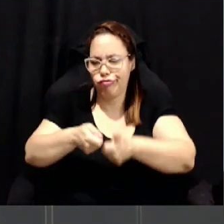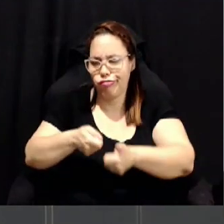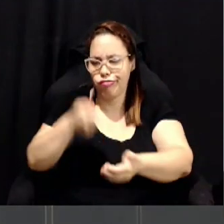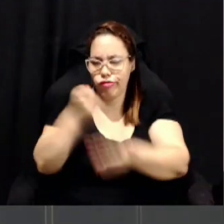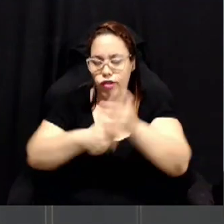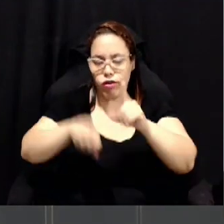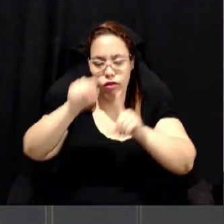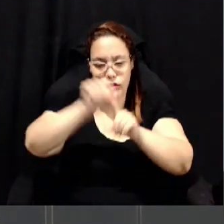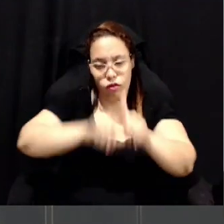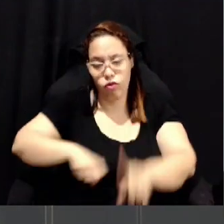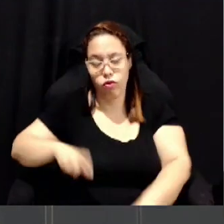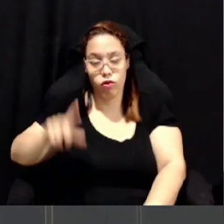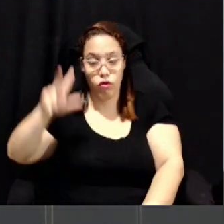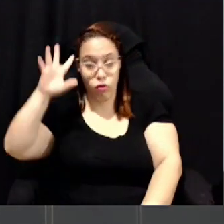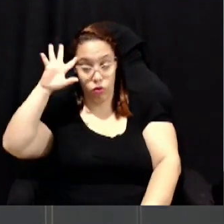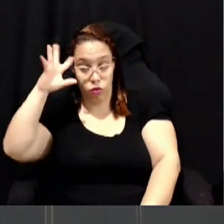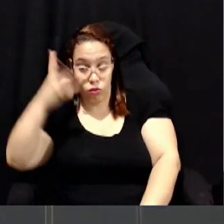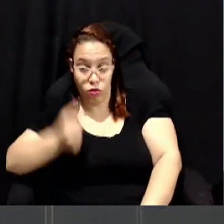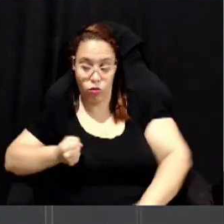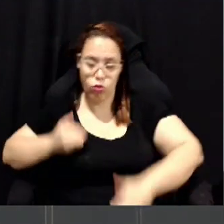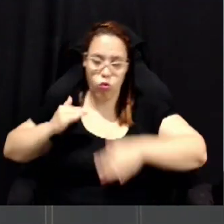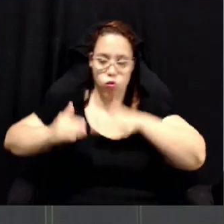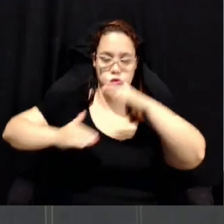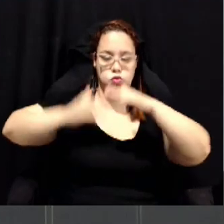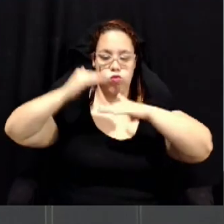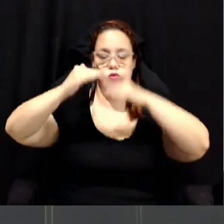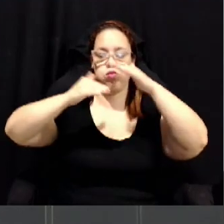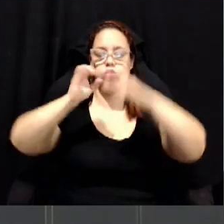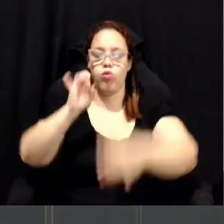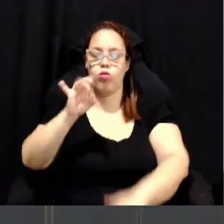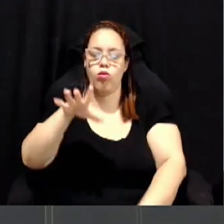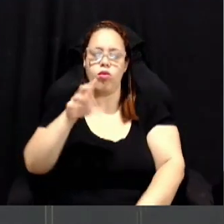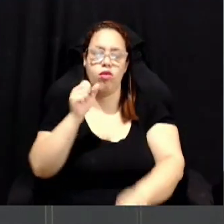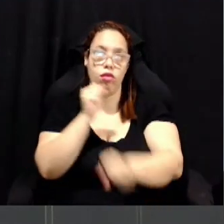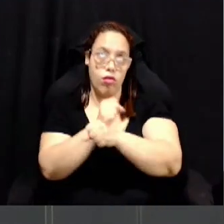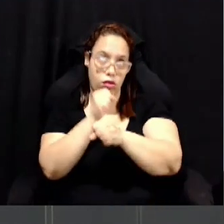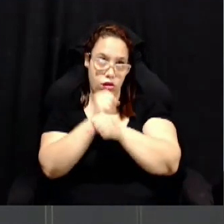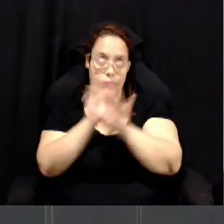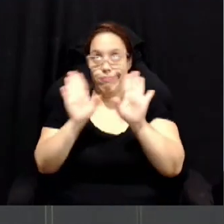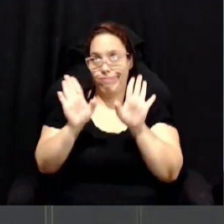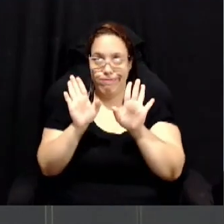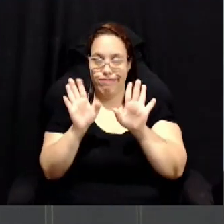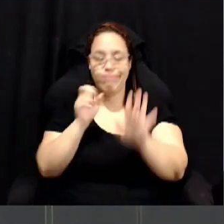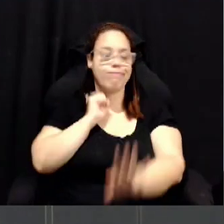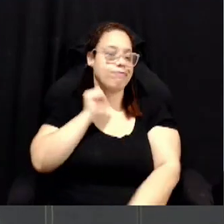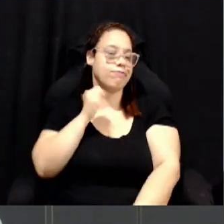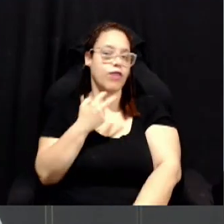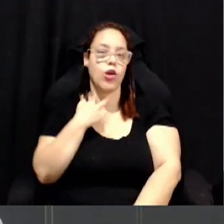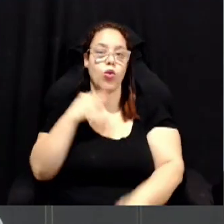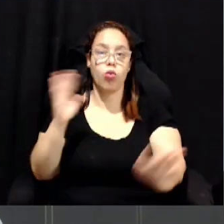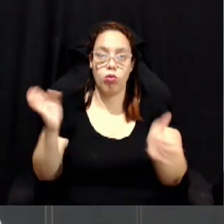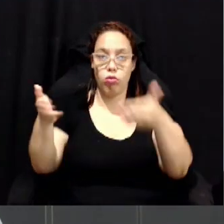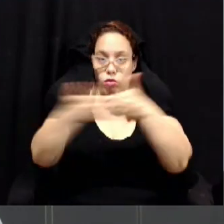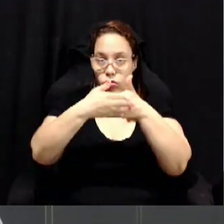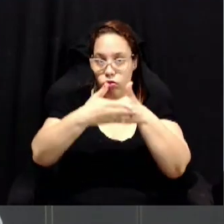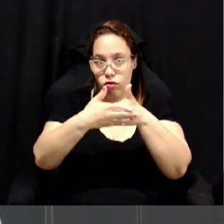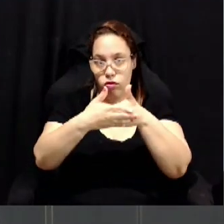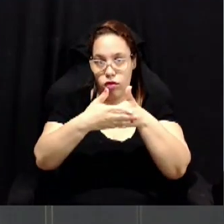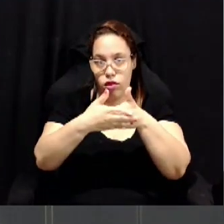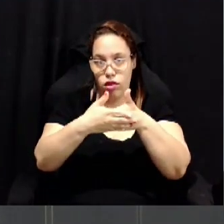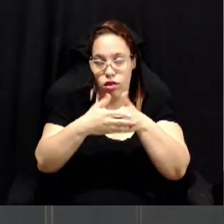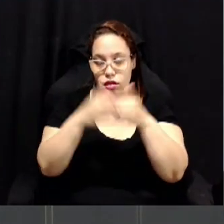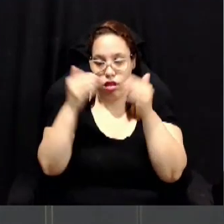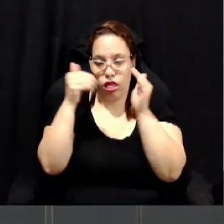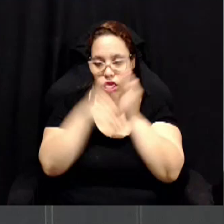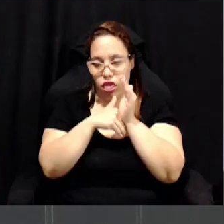conscientização, dar andamento, né? Não só parar, abril, não pode fechar abril e a gente se tornar invisível de